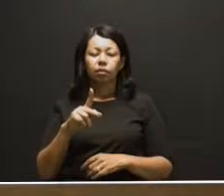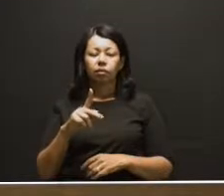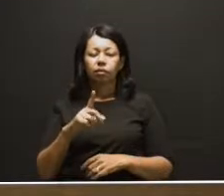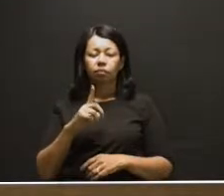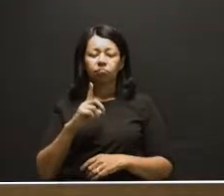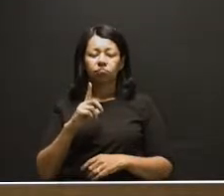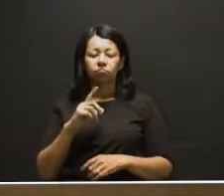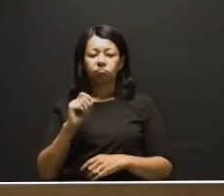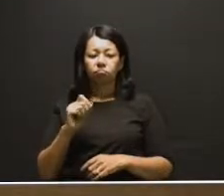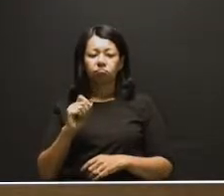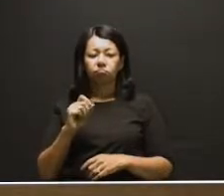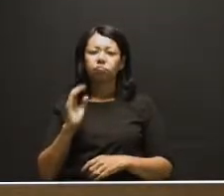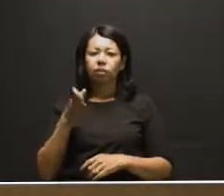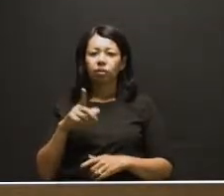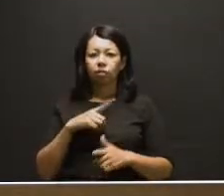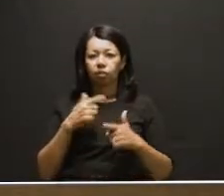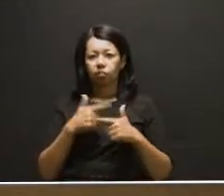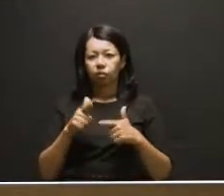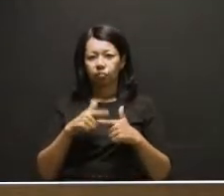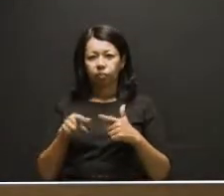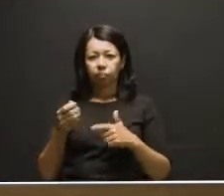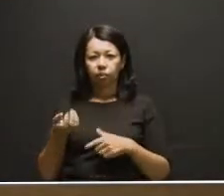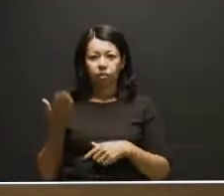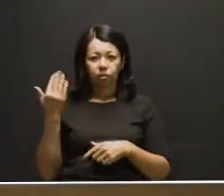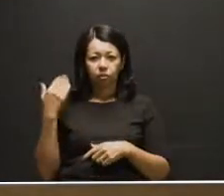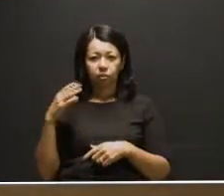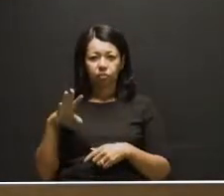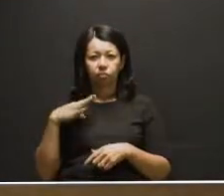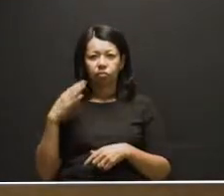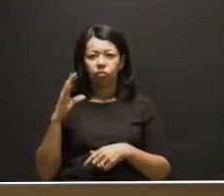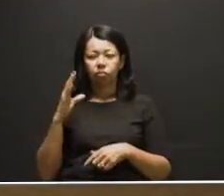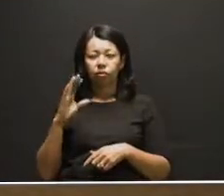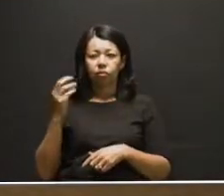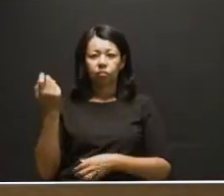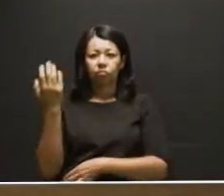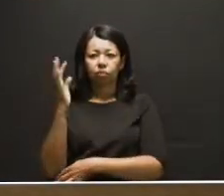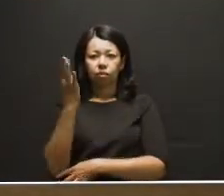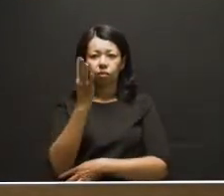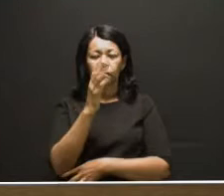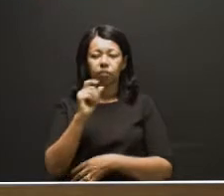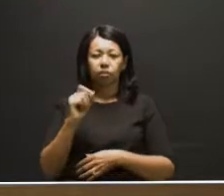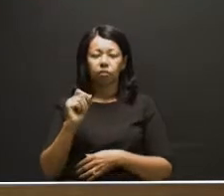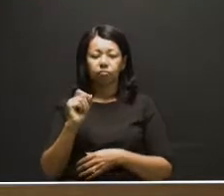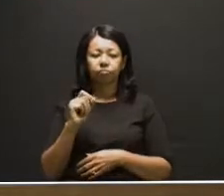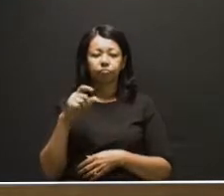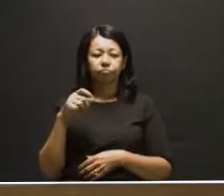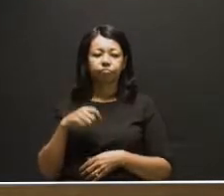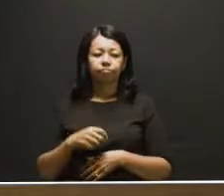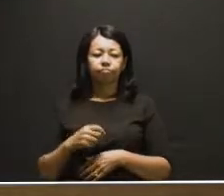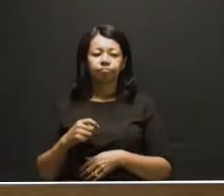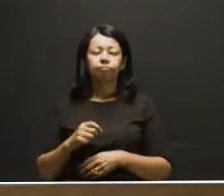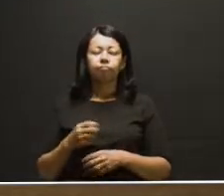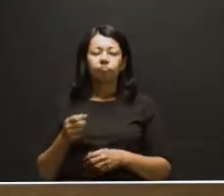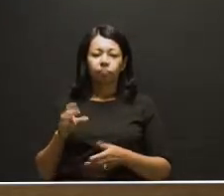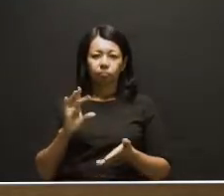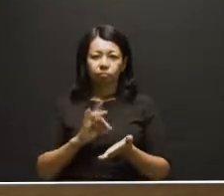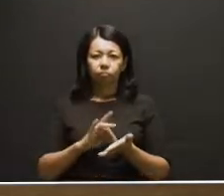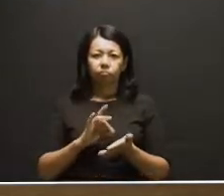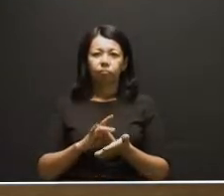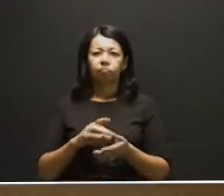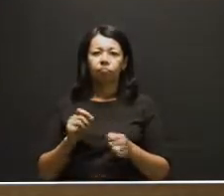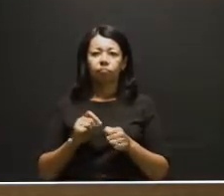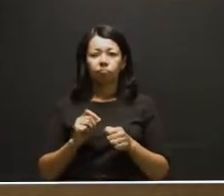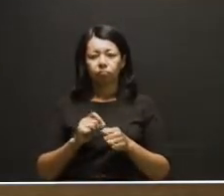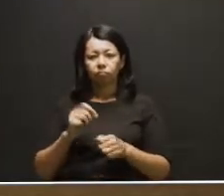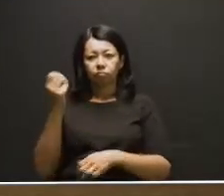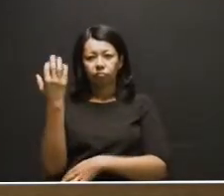que já assola cubatão há muito tempo que a questão das árvores e que foram realmente plantadas aos dons